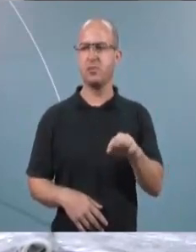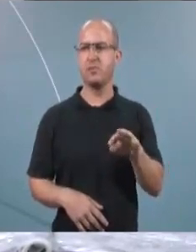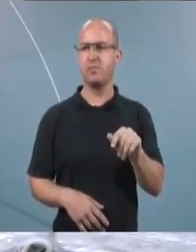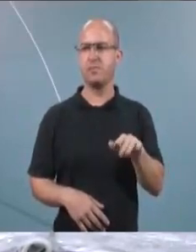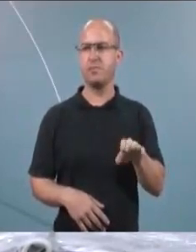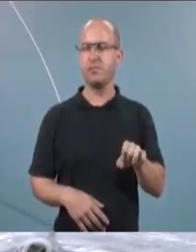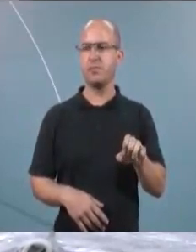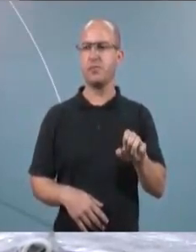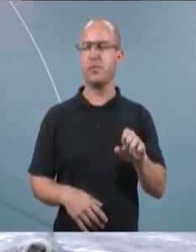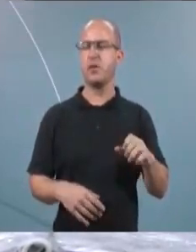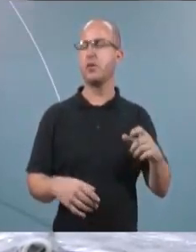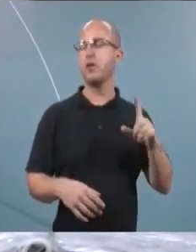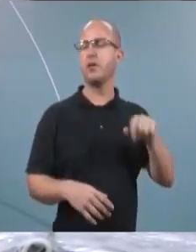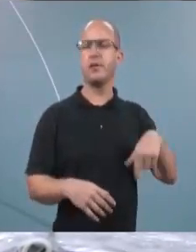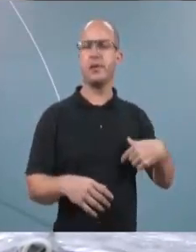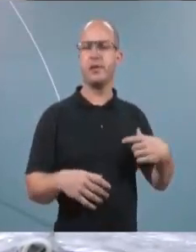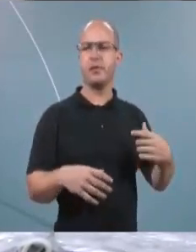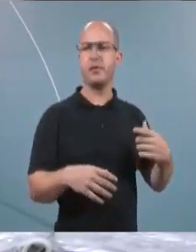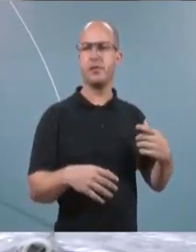luí